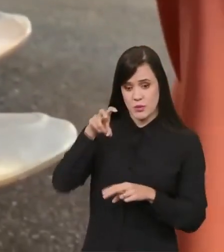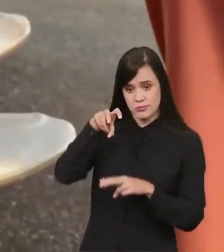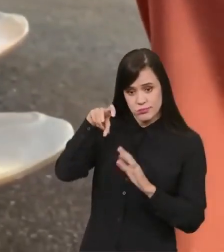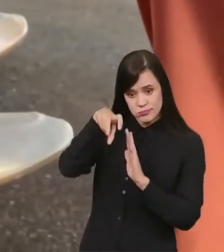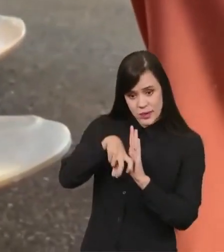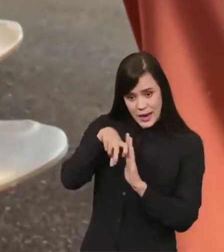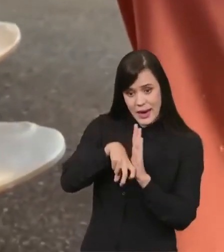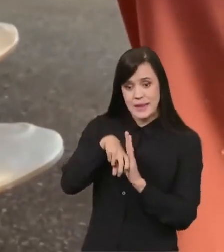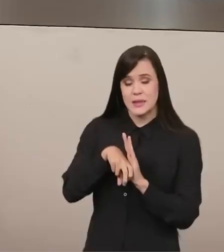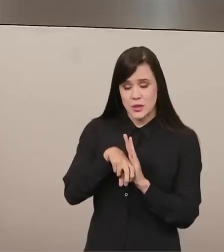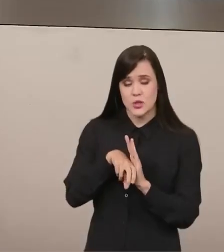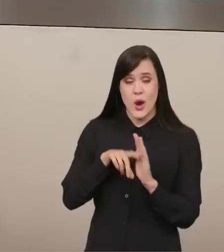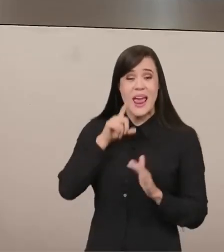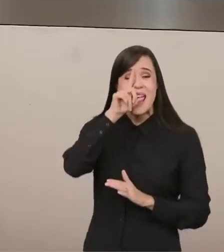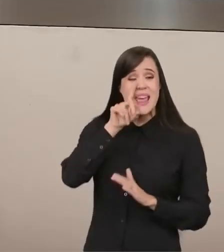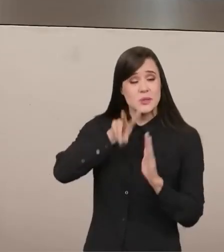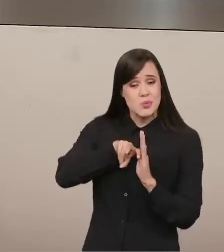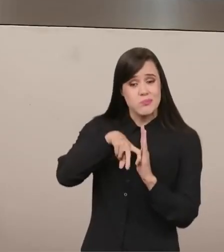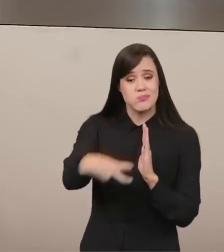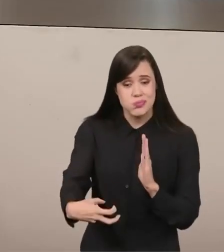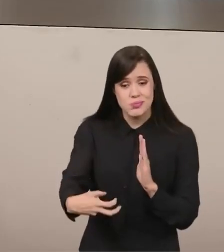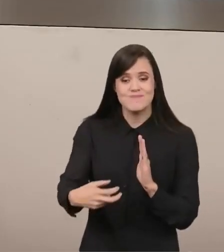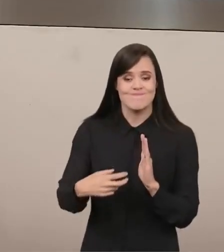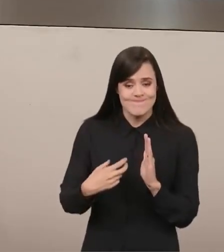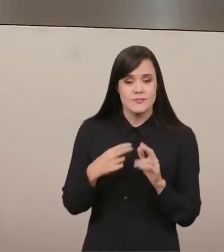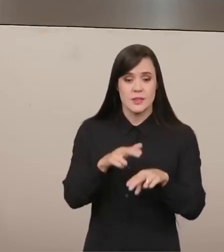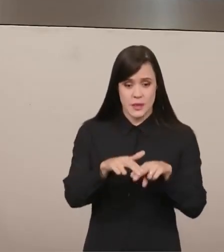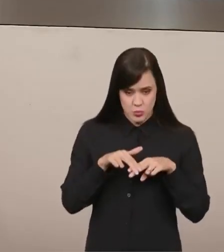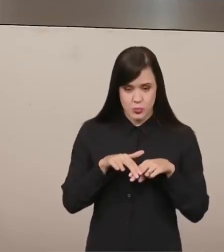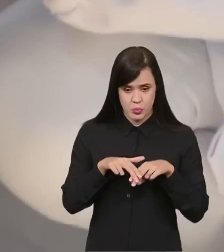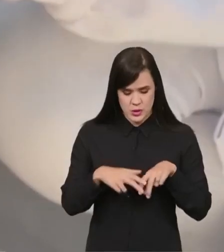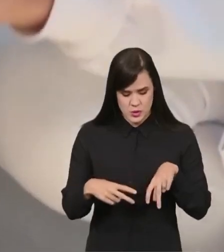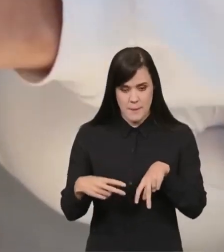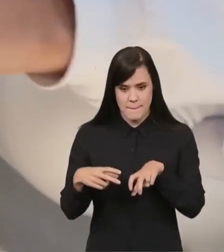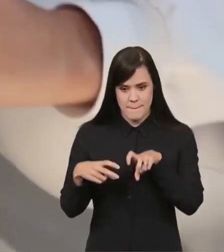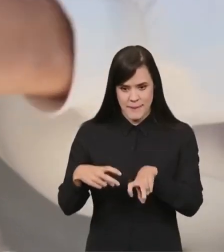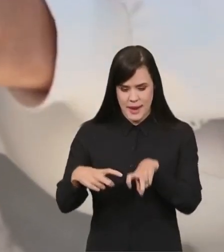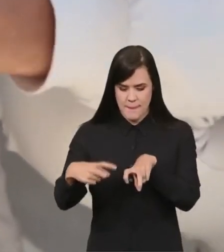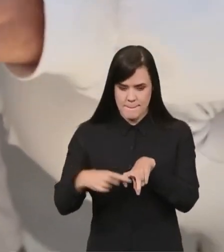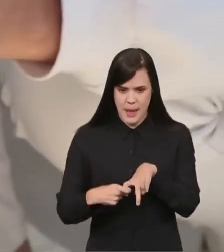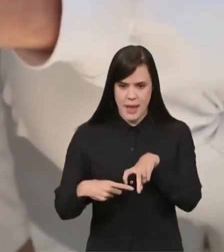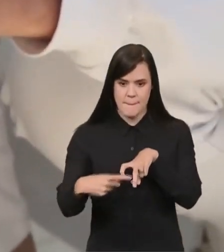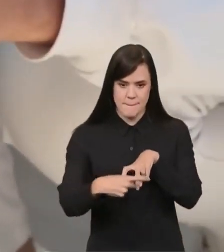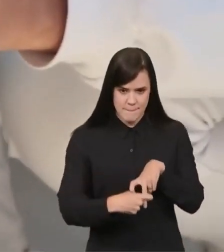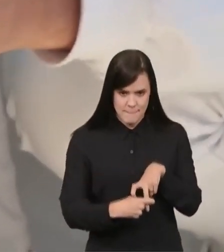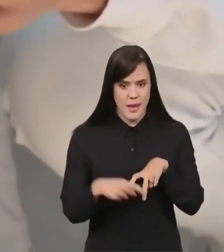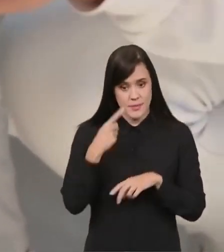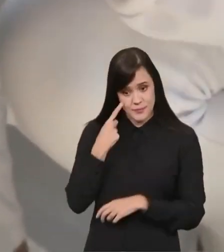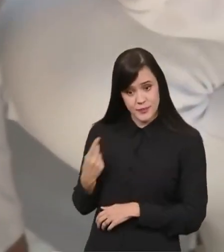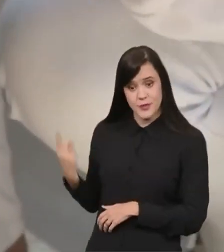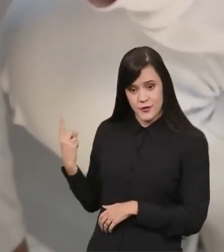o risco de queda é muito grande. Então, a gente criou um contensor para pernas. Para o pé não cair no chão,